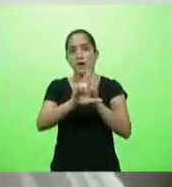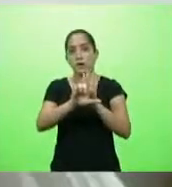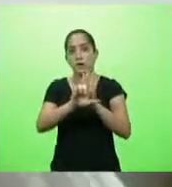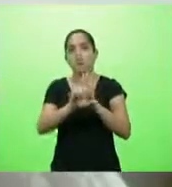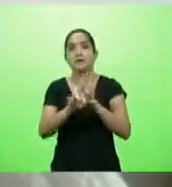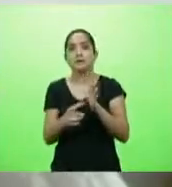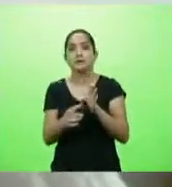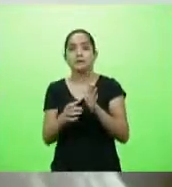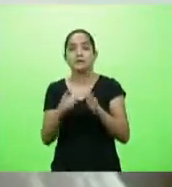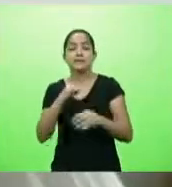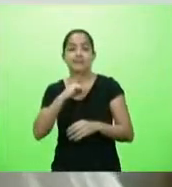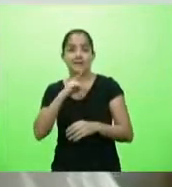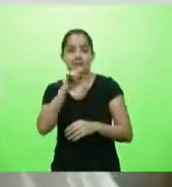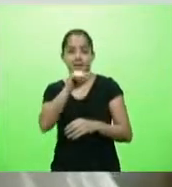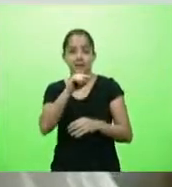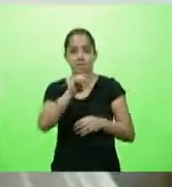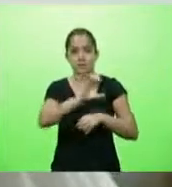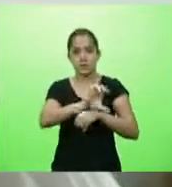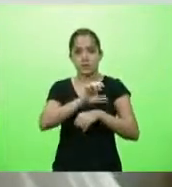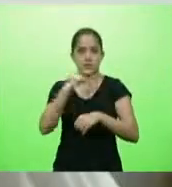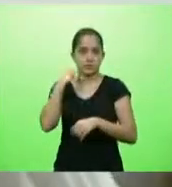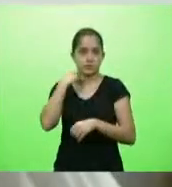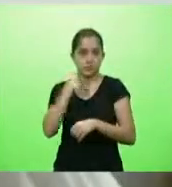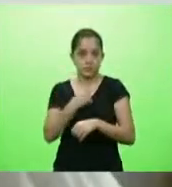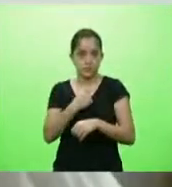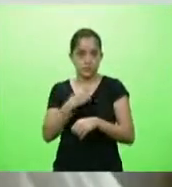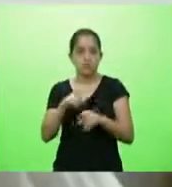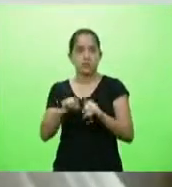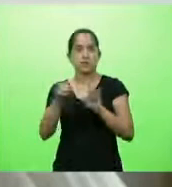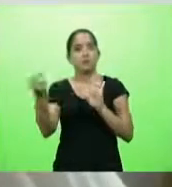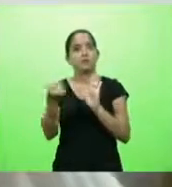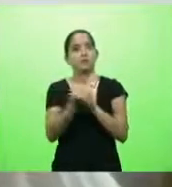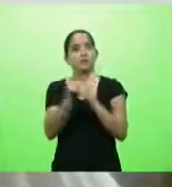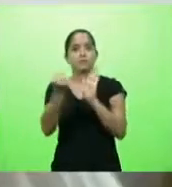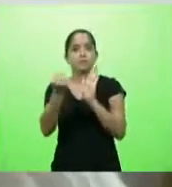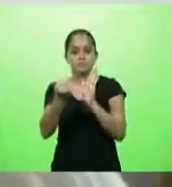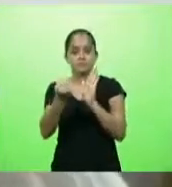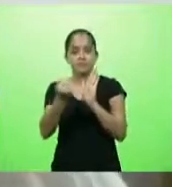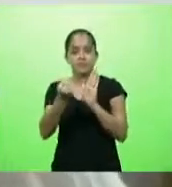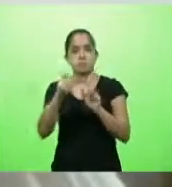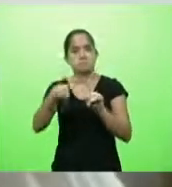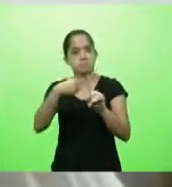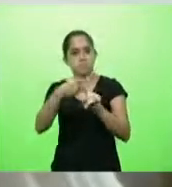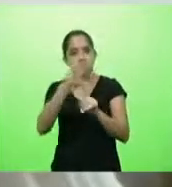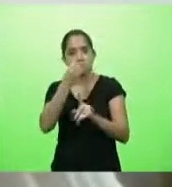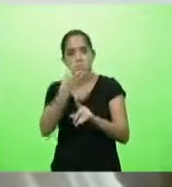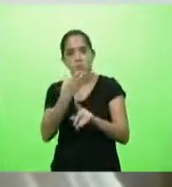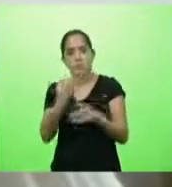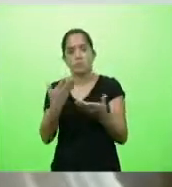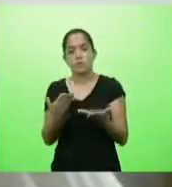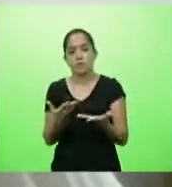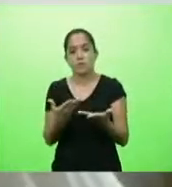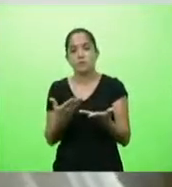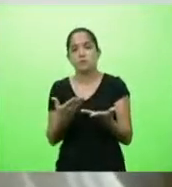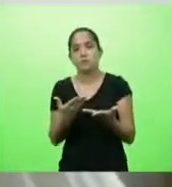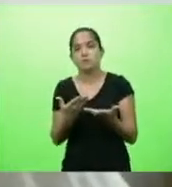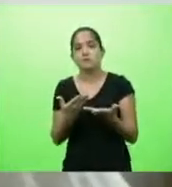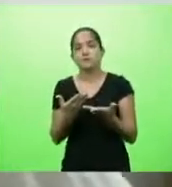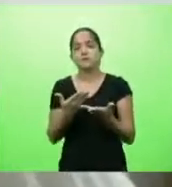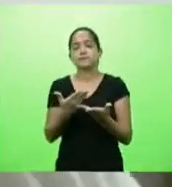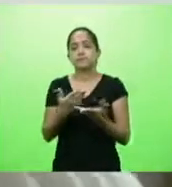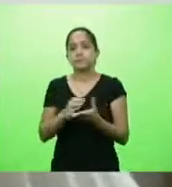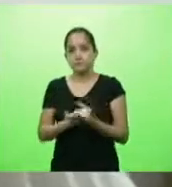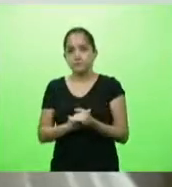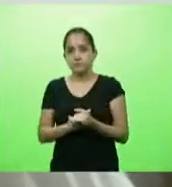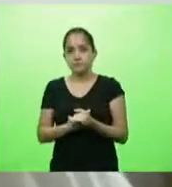que é a lei do ICMS do Patrimônio Cultural, uma lei muito positiva, que inclusive está